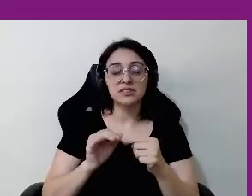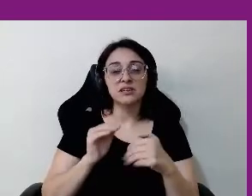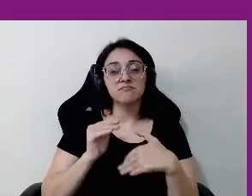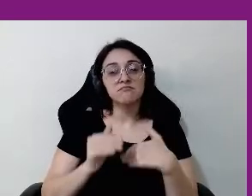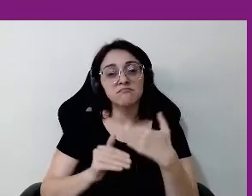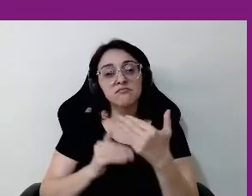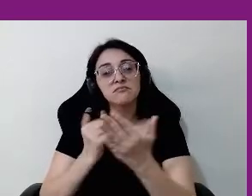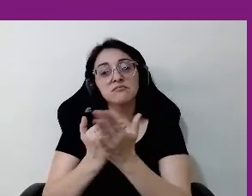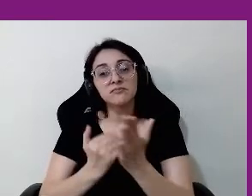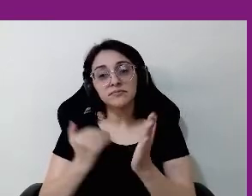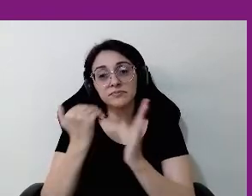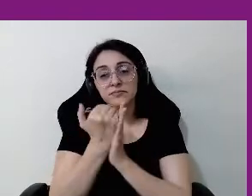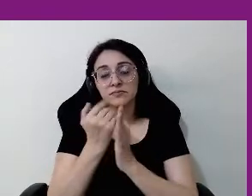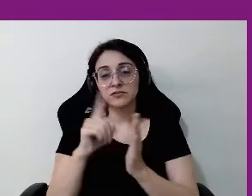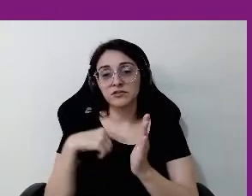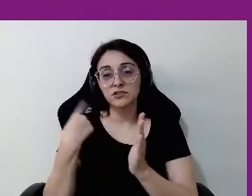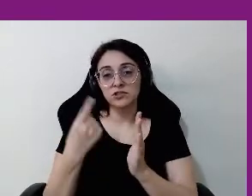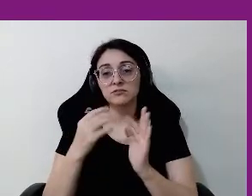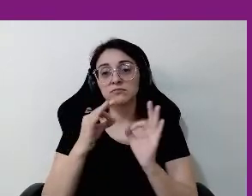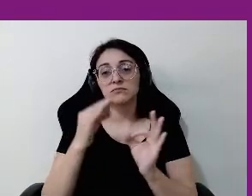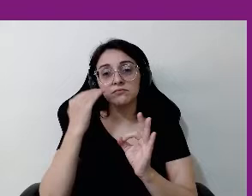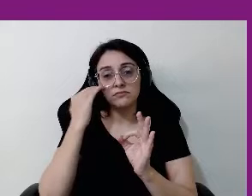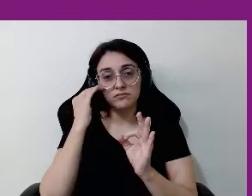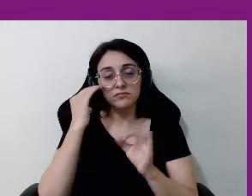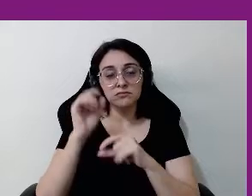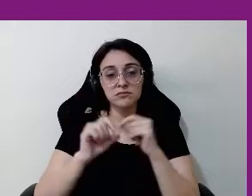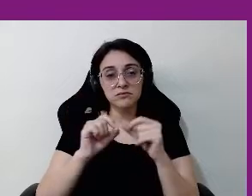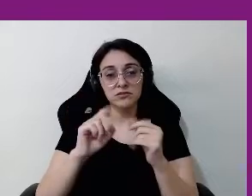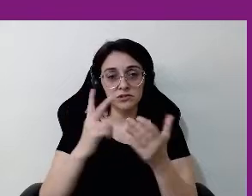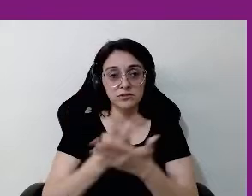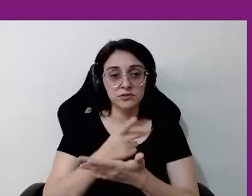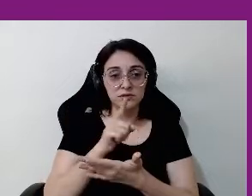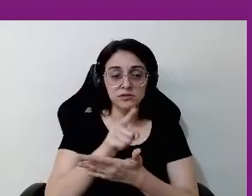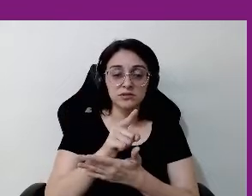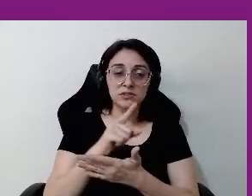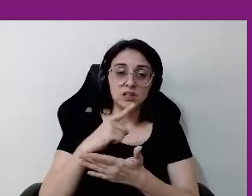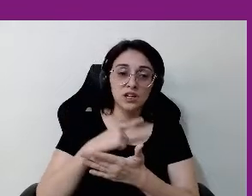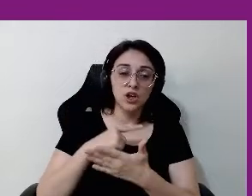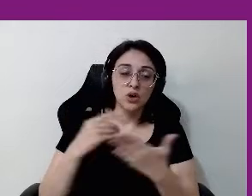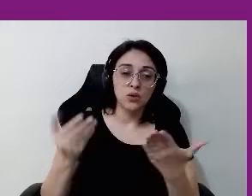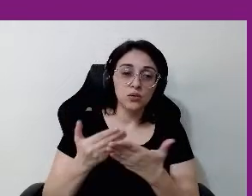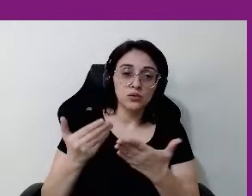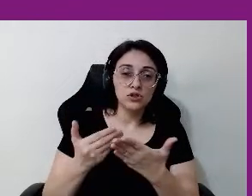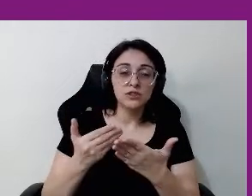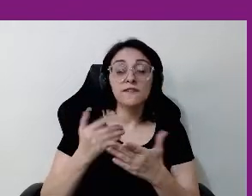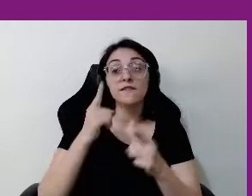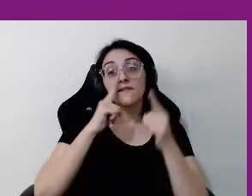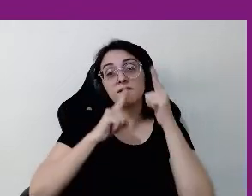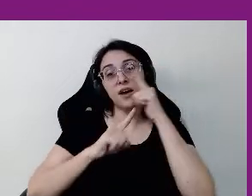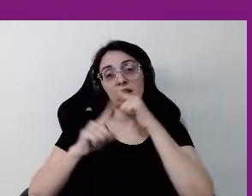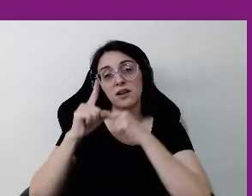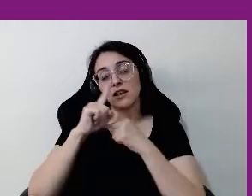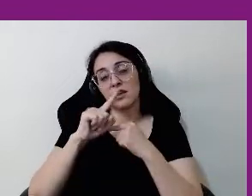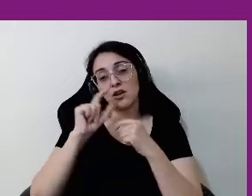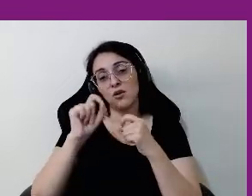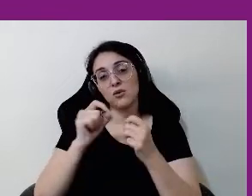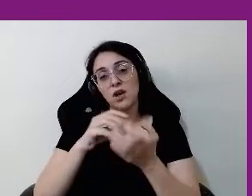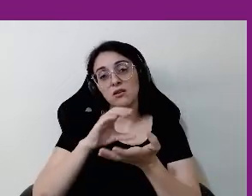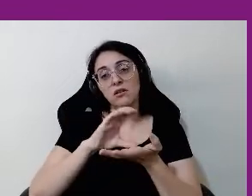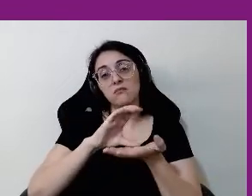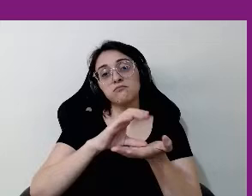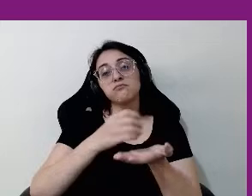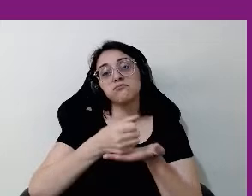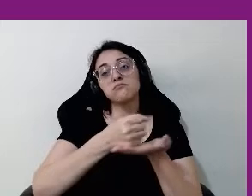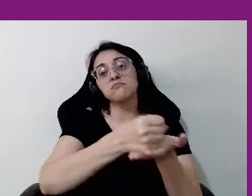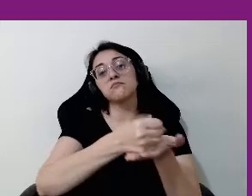passo além, e todos nós reconhecemos esta situação, nós temos tido hoje uma falha de fornecimento de oxigênio,